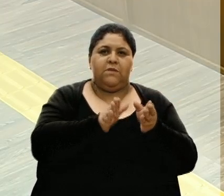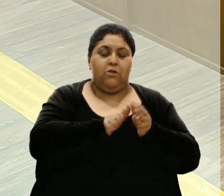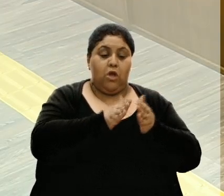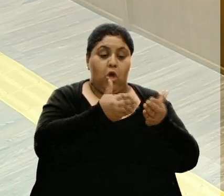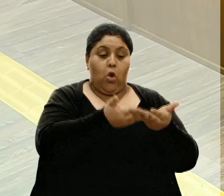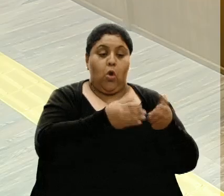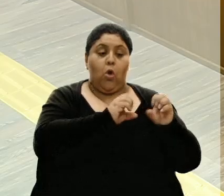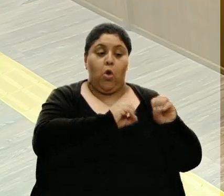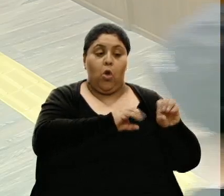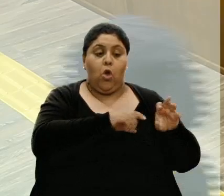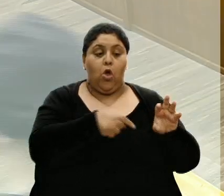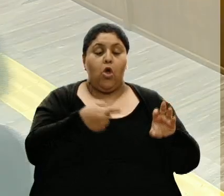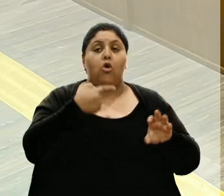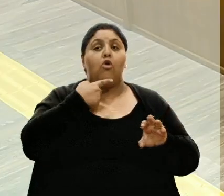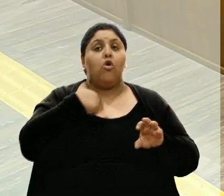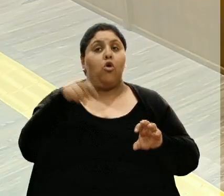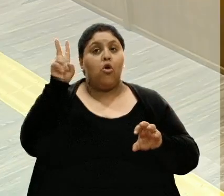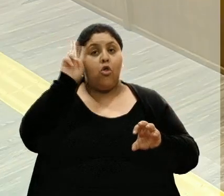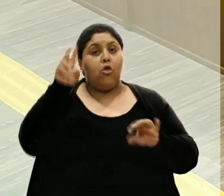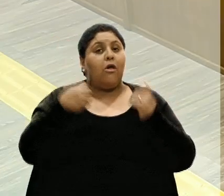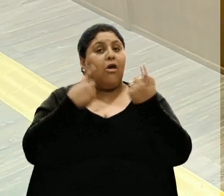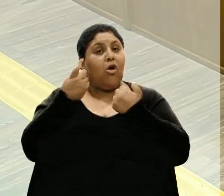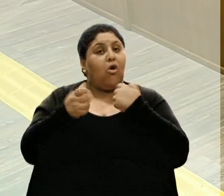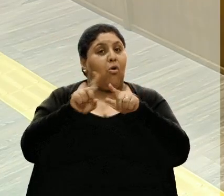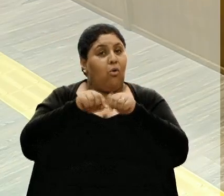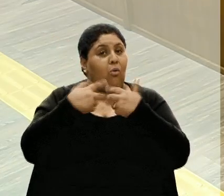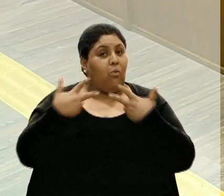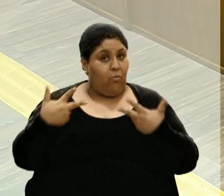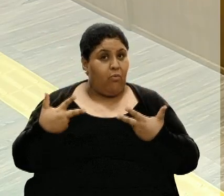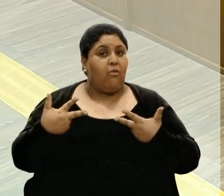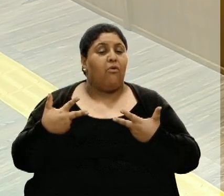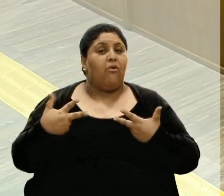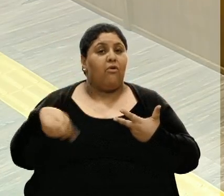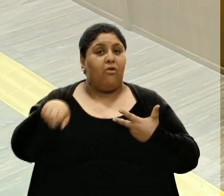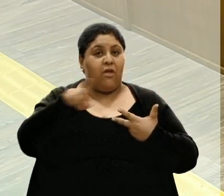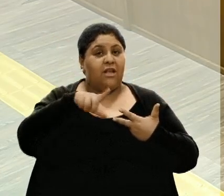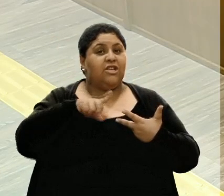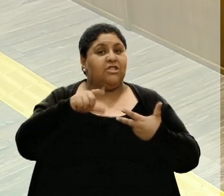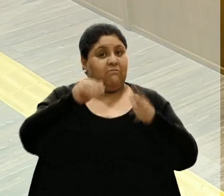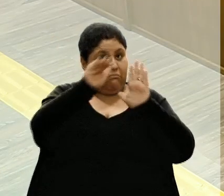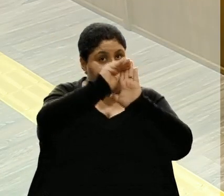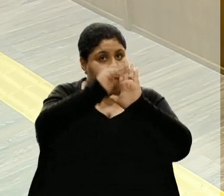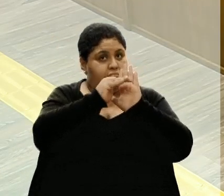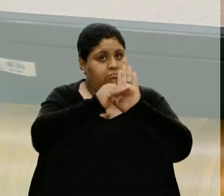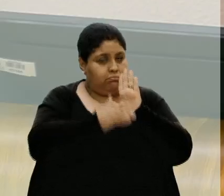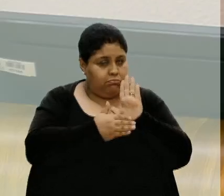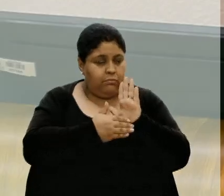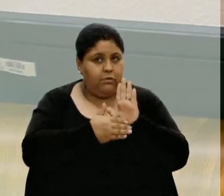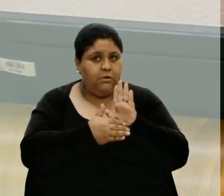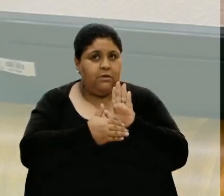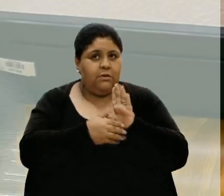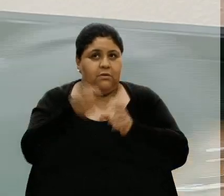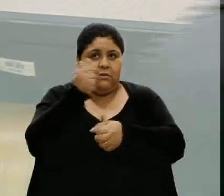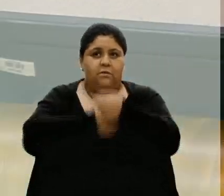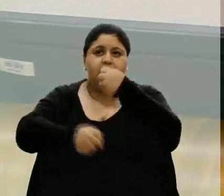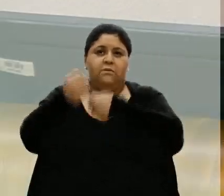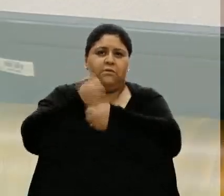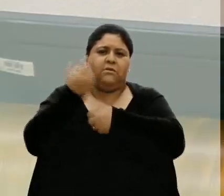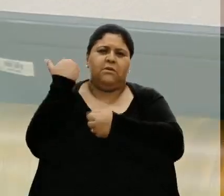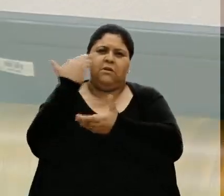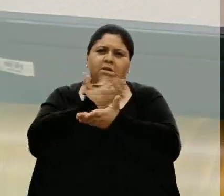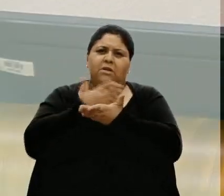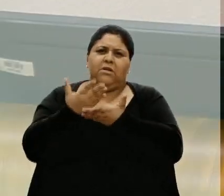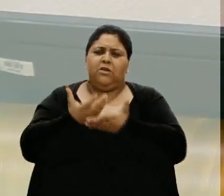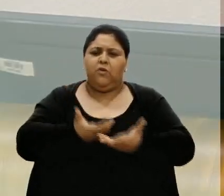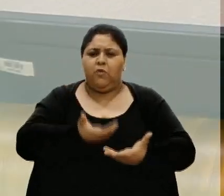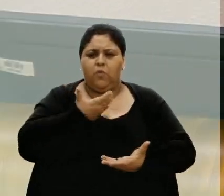e gostaria de relembrar aqui algumas coisinhas, né, vereadora Rose, que a gente tem que colocar. O ano passado, no início de dezembro,